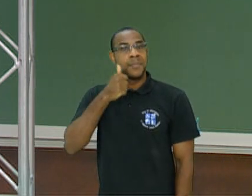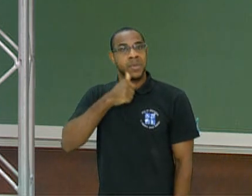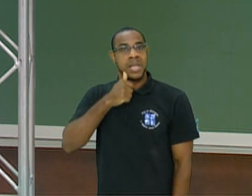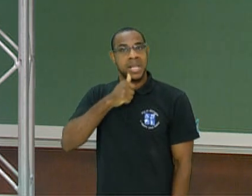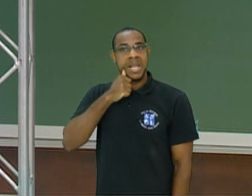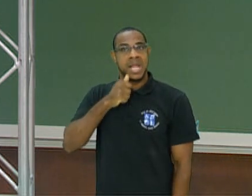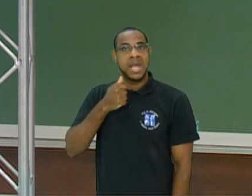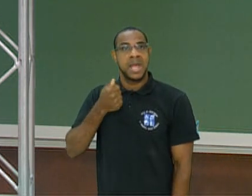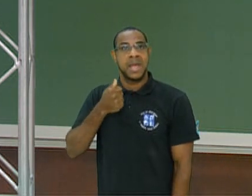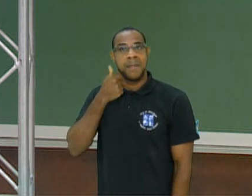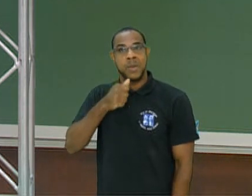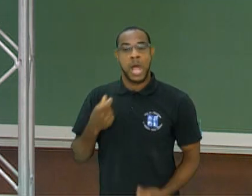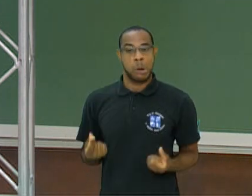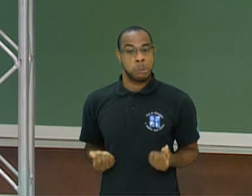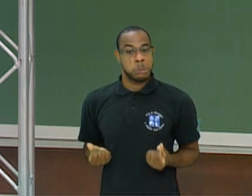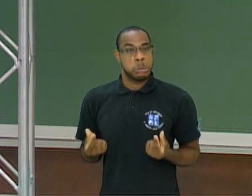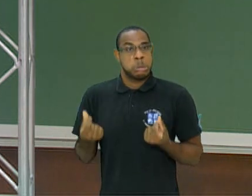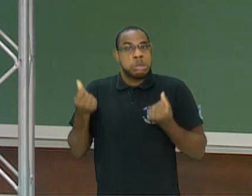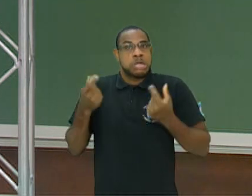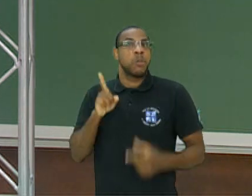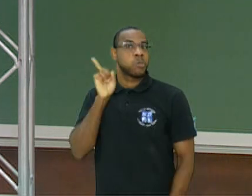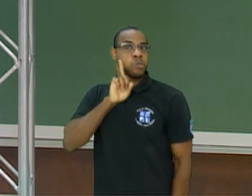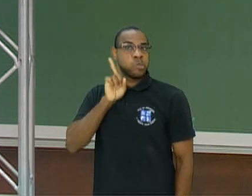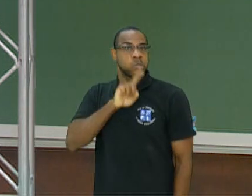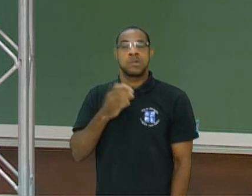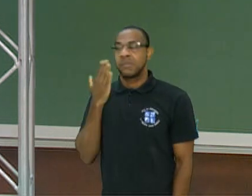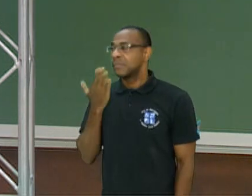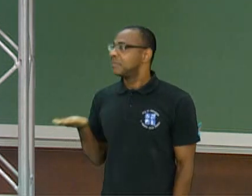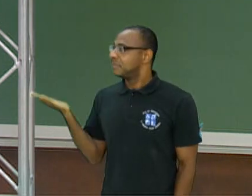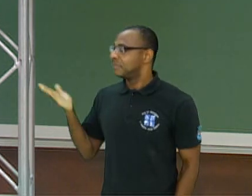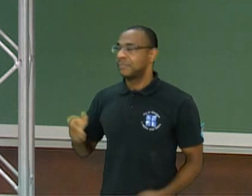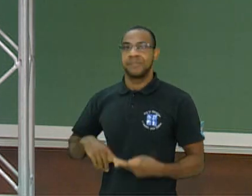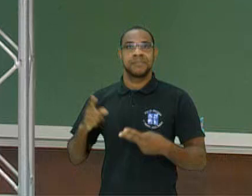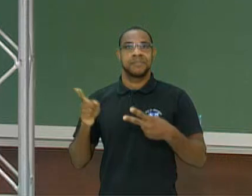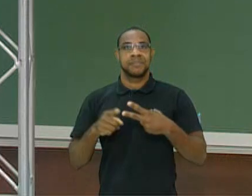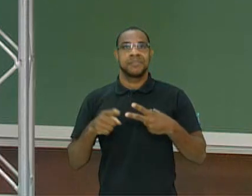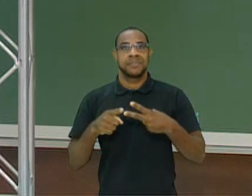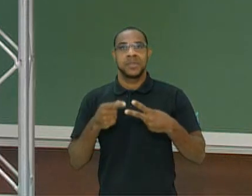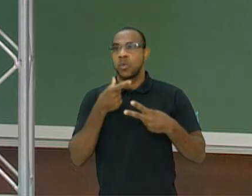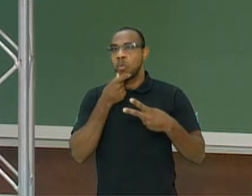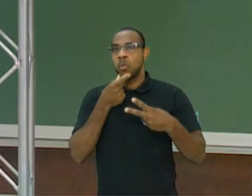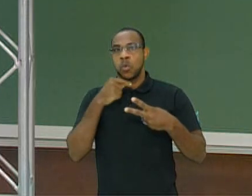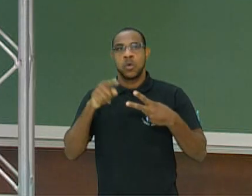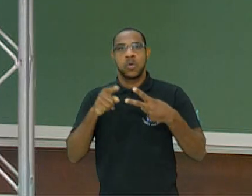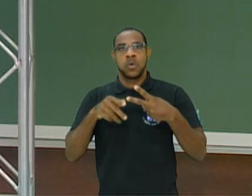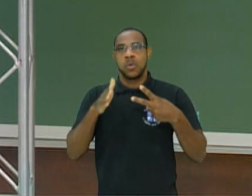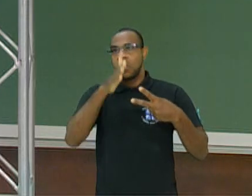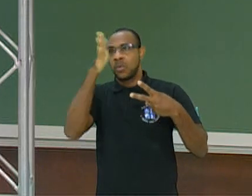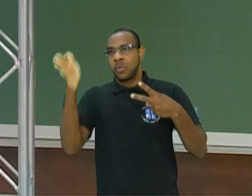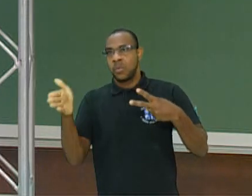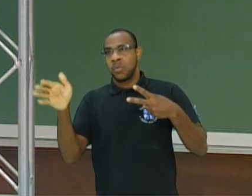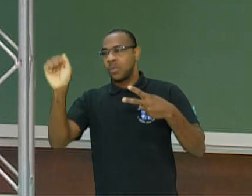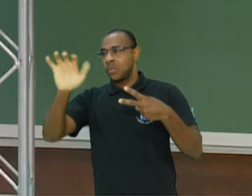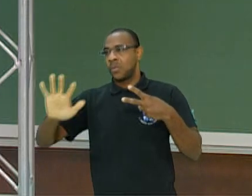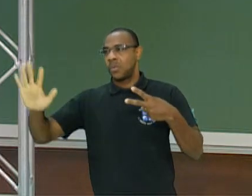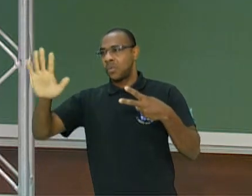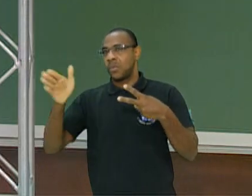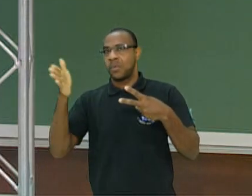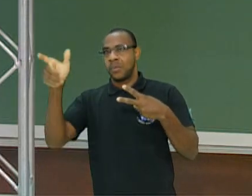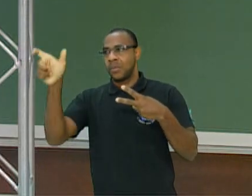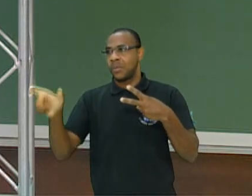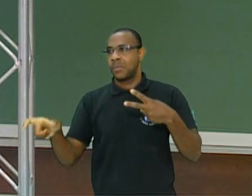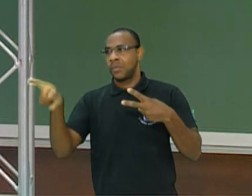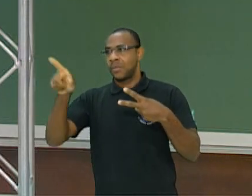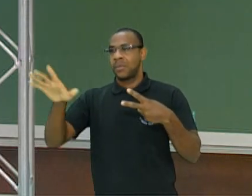negra dos Estados Unidos. Nós temos George Washington Carver. He discovered 300 uses for